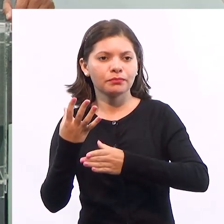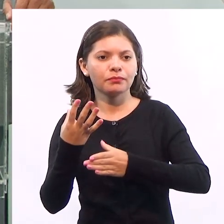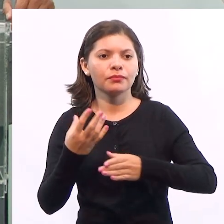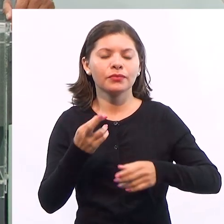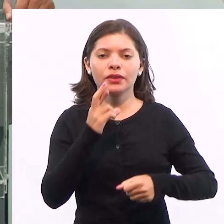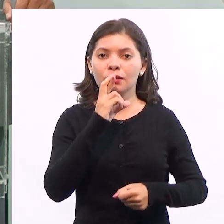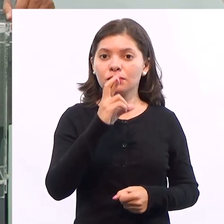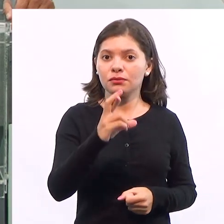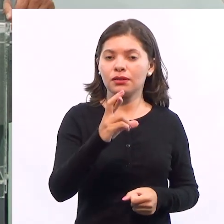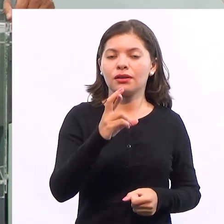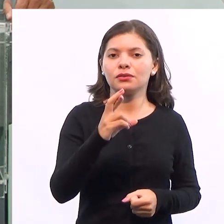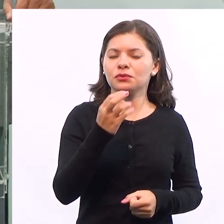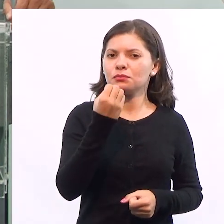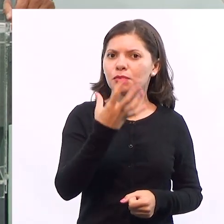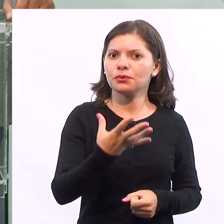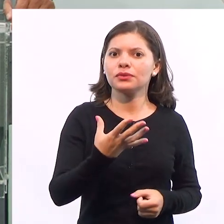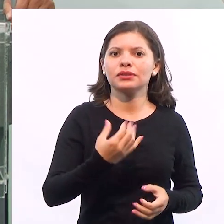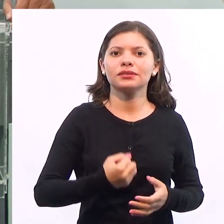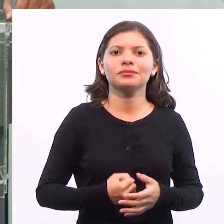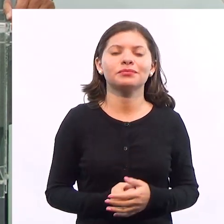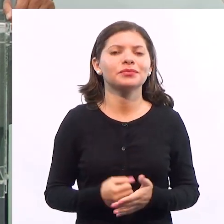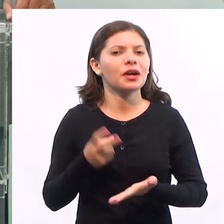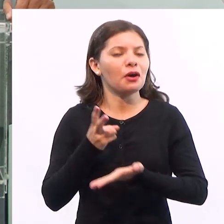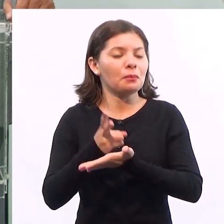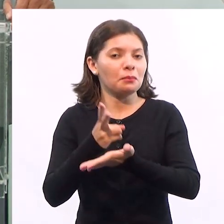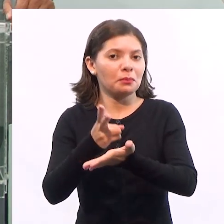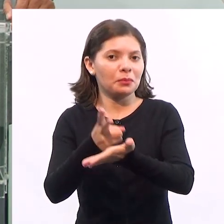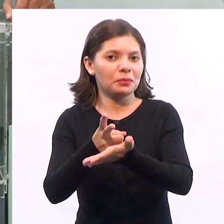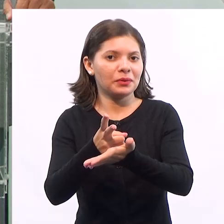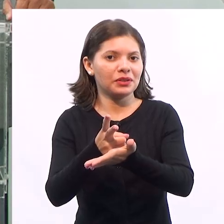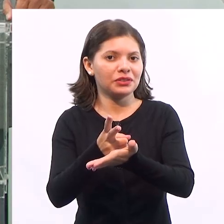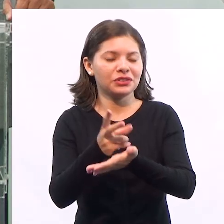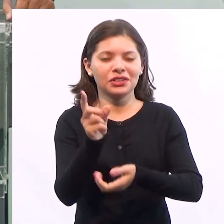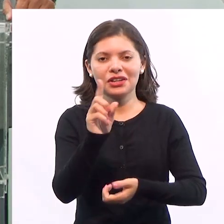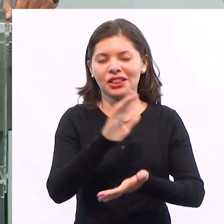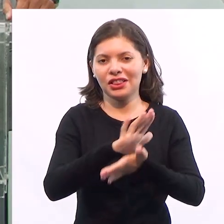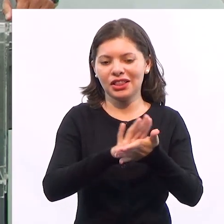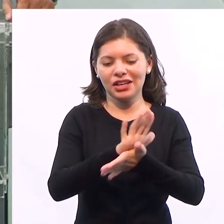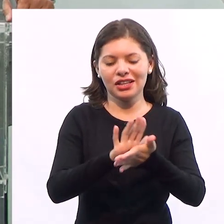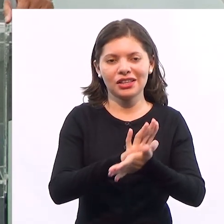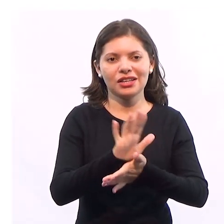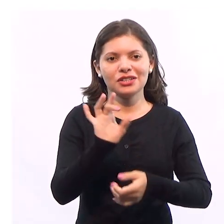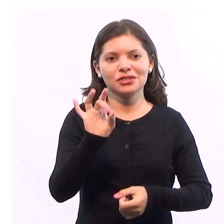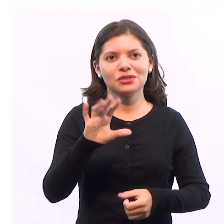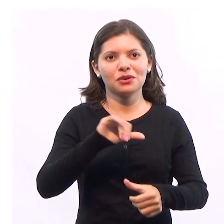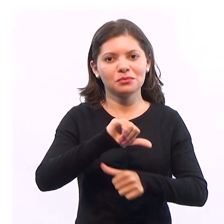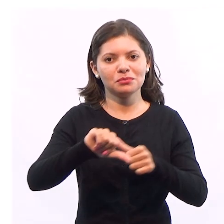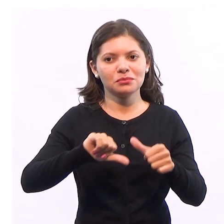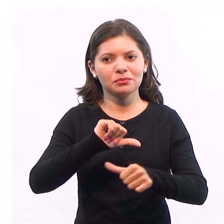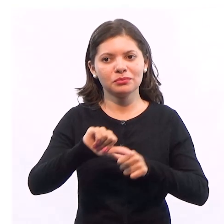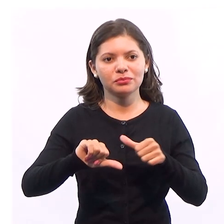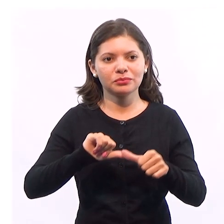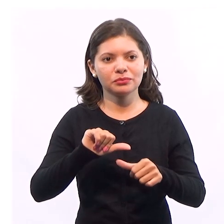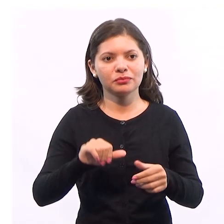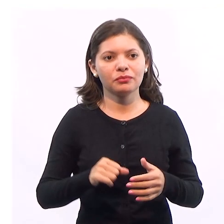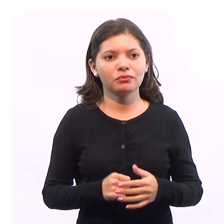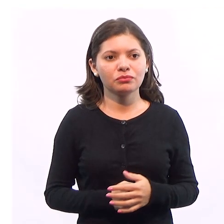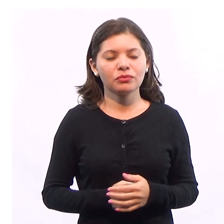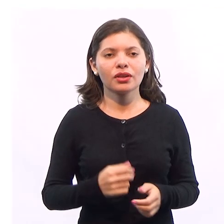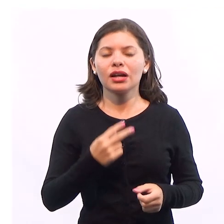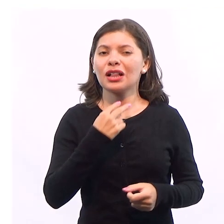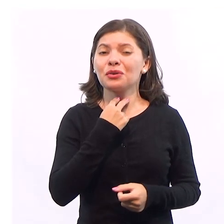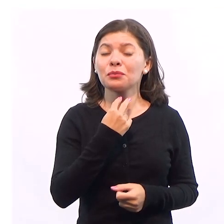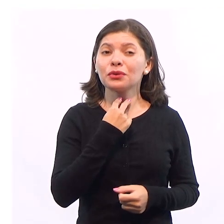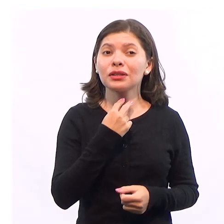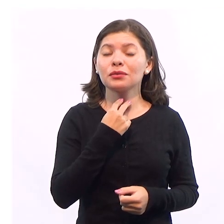da pandemia, tá? Nada é permanente exceto a mudança. Olha isso. Não podemos afirmar que esta